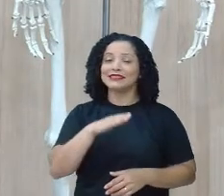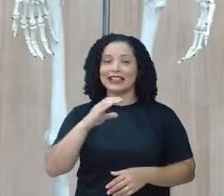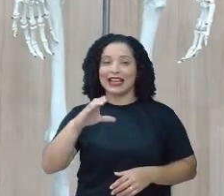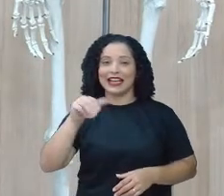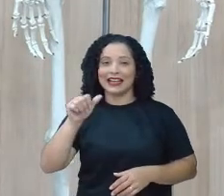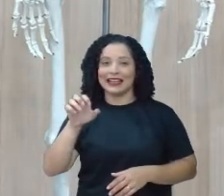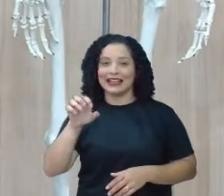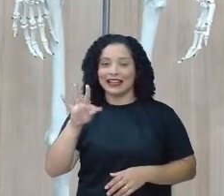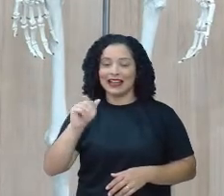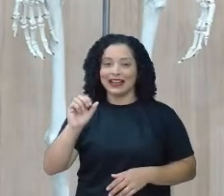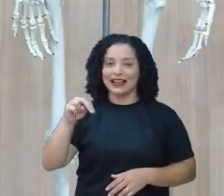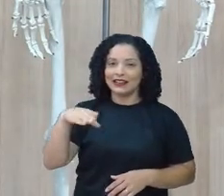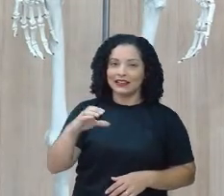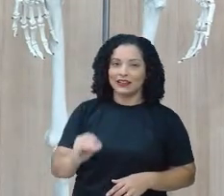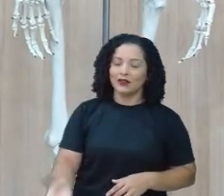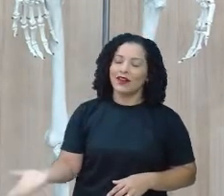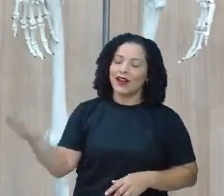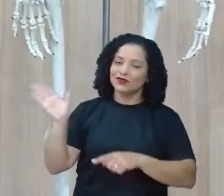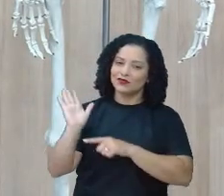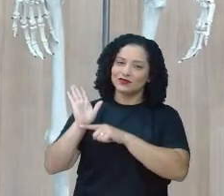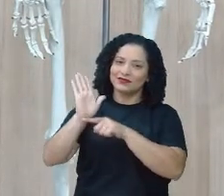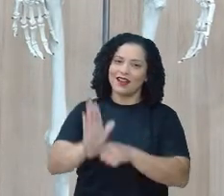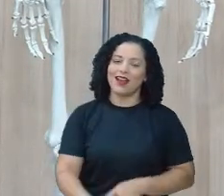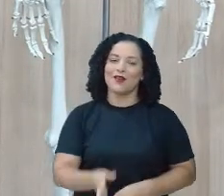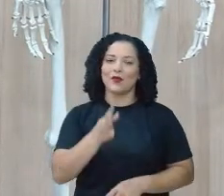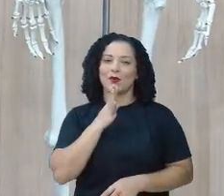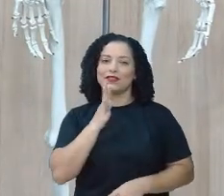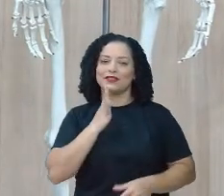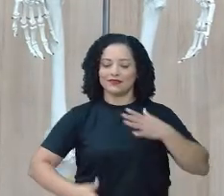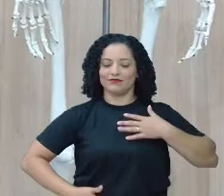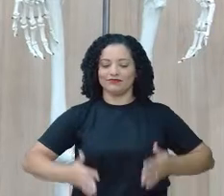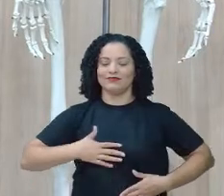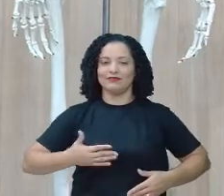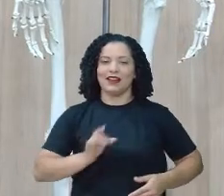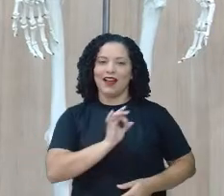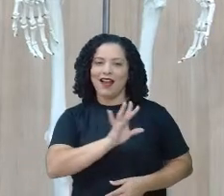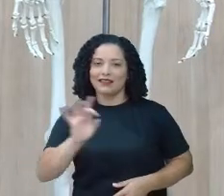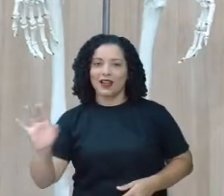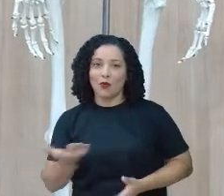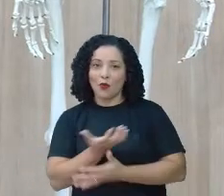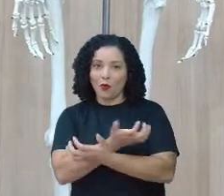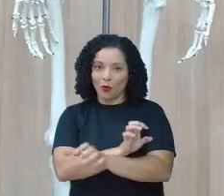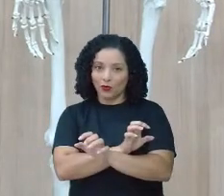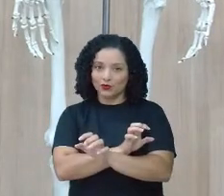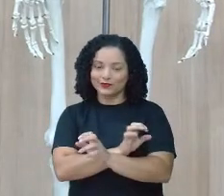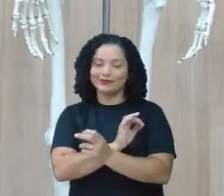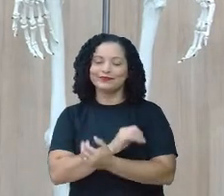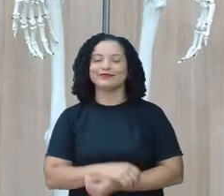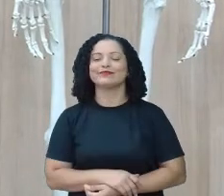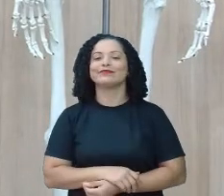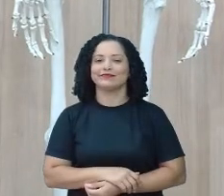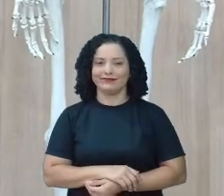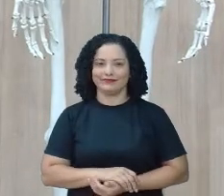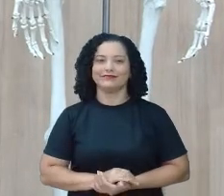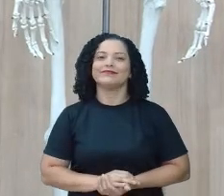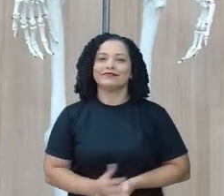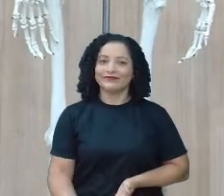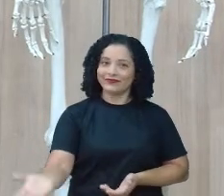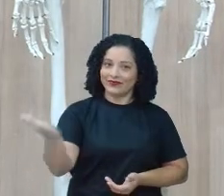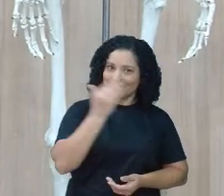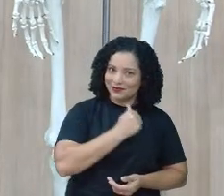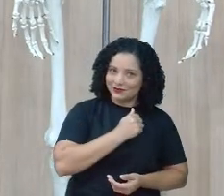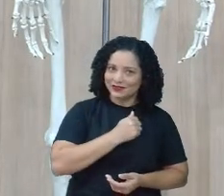nos ajudar a conhecer os ossos. Então a gente vai usar agora os ossos de Caetano para a gente poder conversar. Vamos